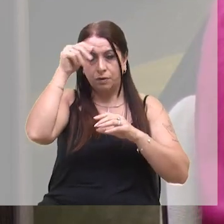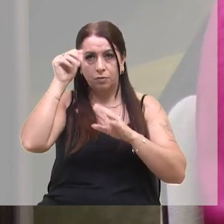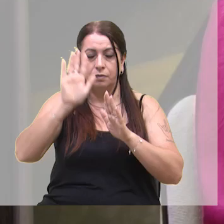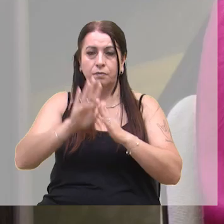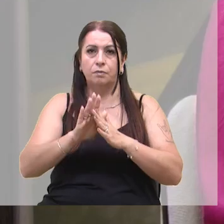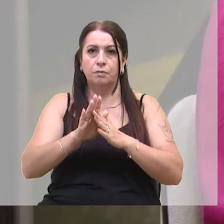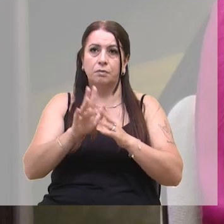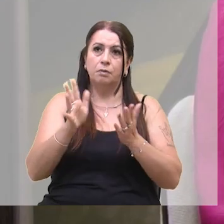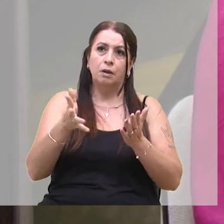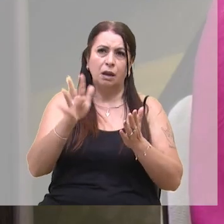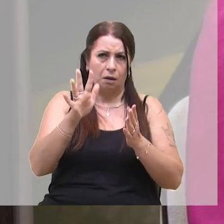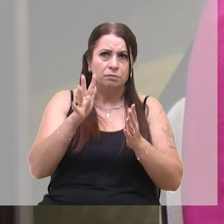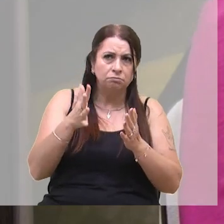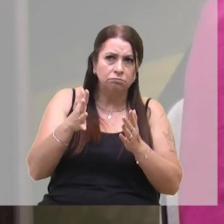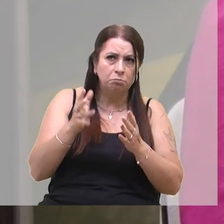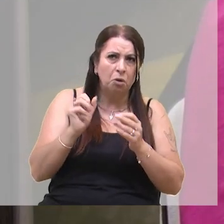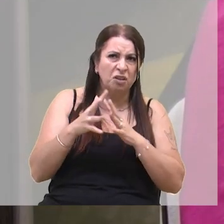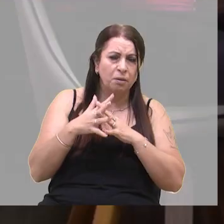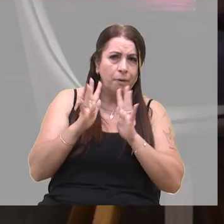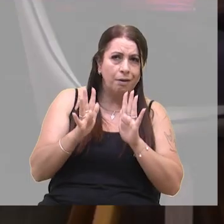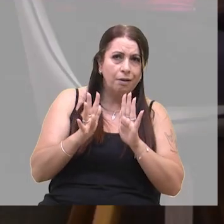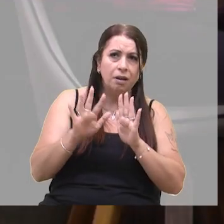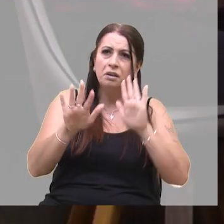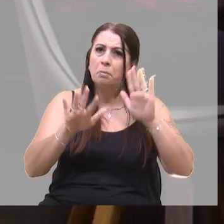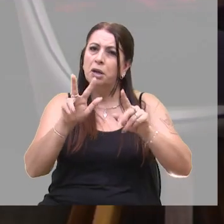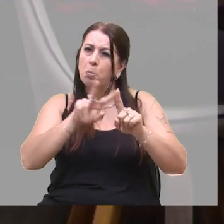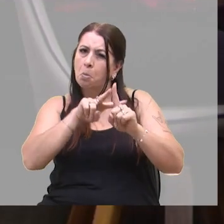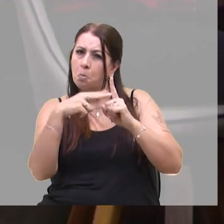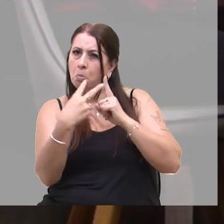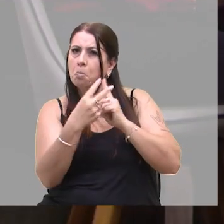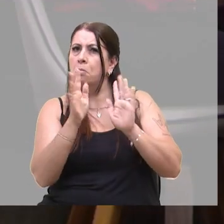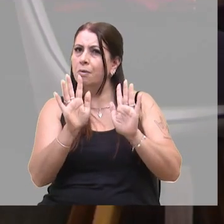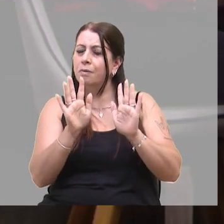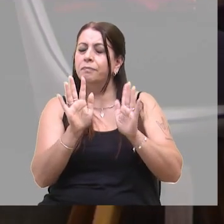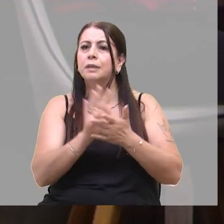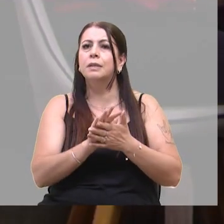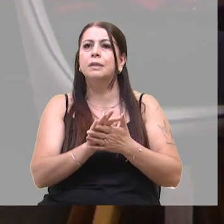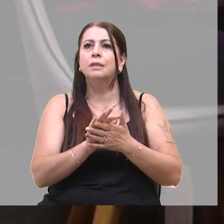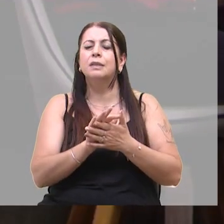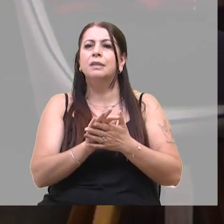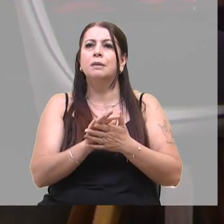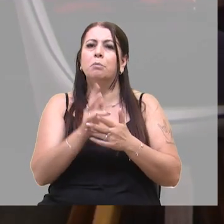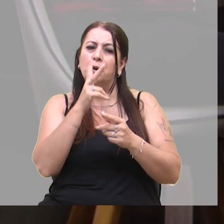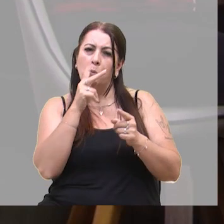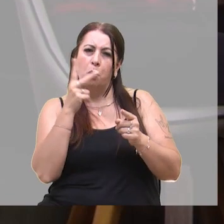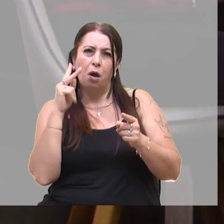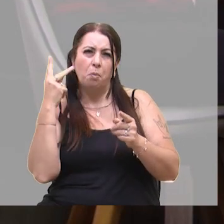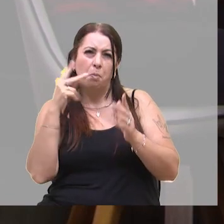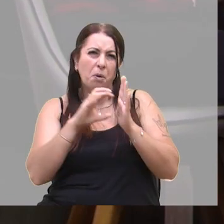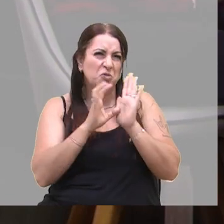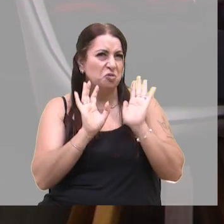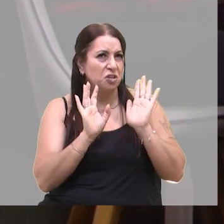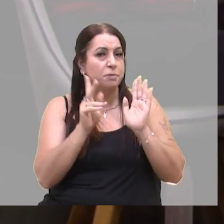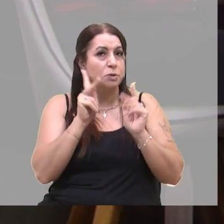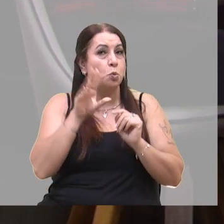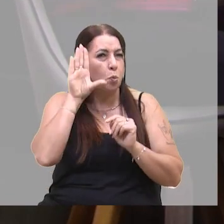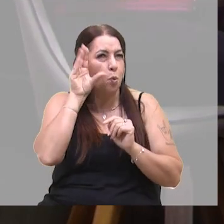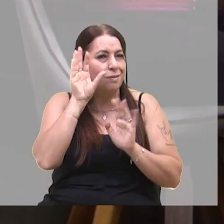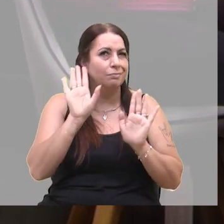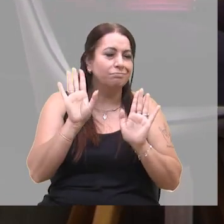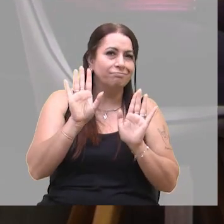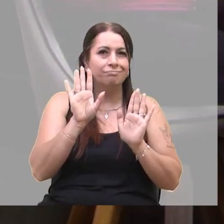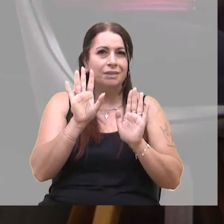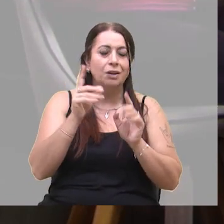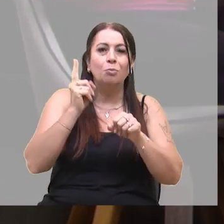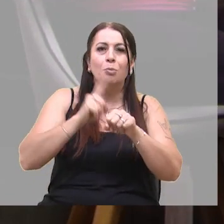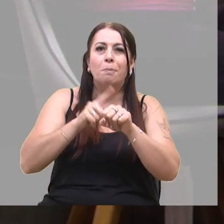entre Câmara e Prefeitura. Até pode atrapalhar, disseste... dependendo do ponto de vista. Eu acho fez que as pessoas, porque é do mesmo partido. Eu acho que as pessoas